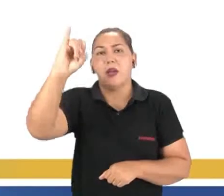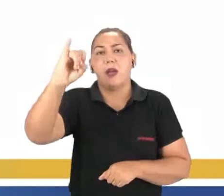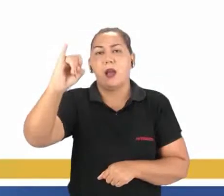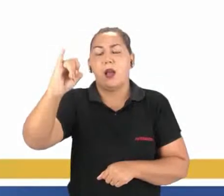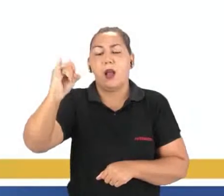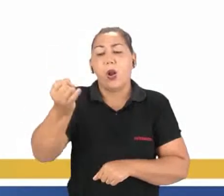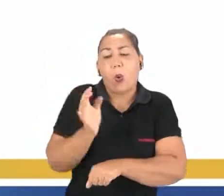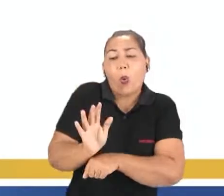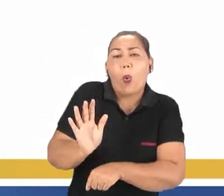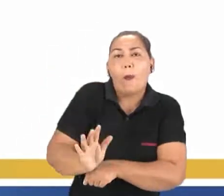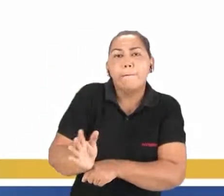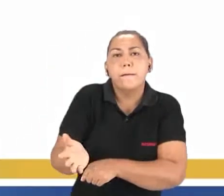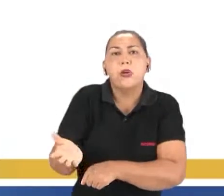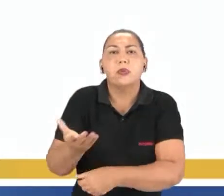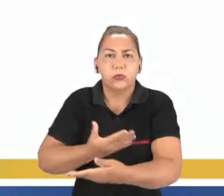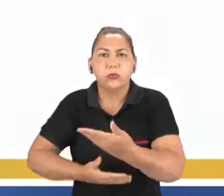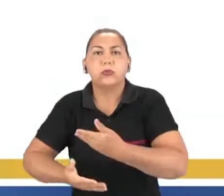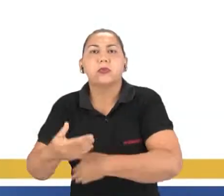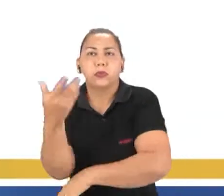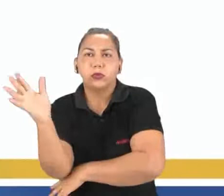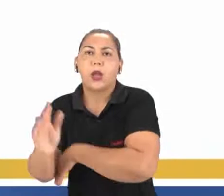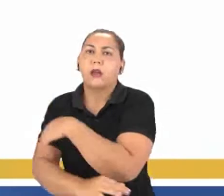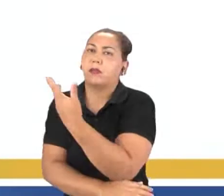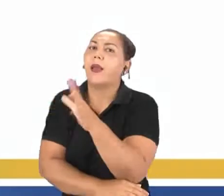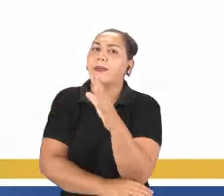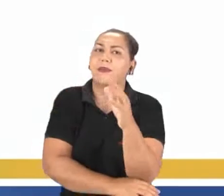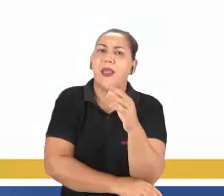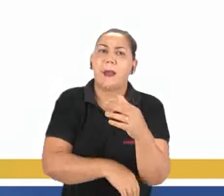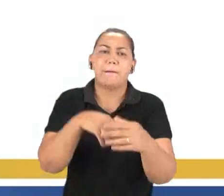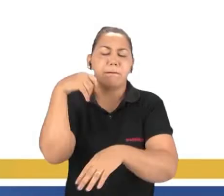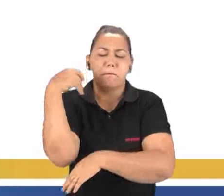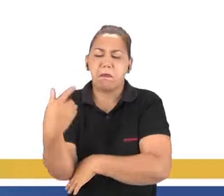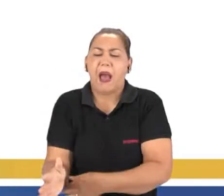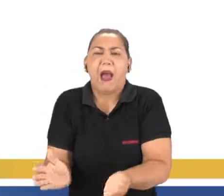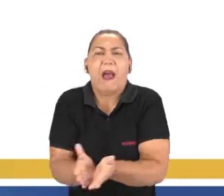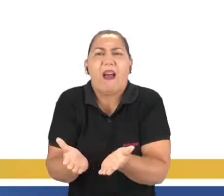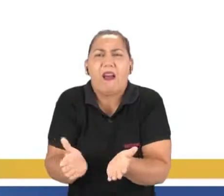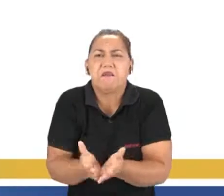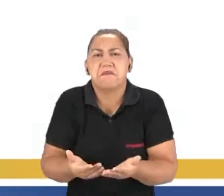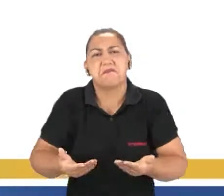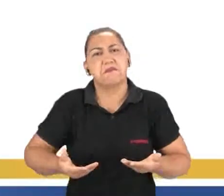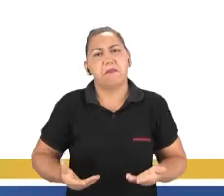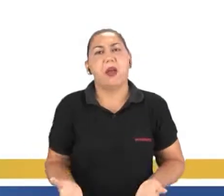ambientes, tá? Sem degradá-los, sem empobrecê-los.